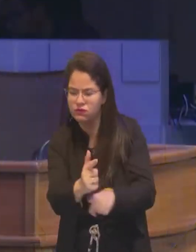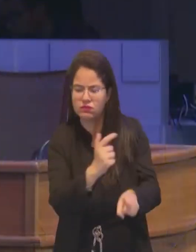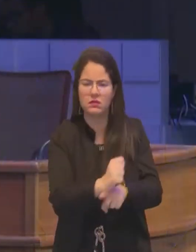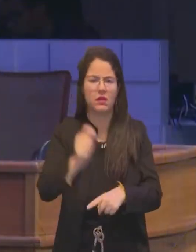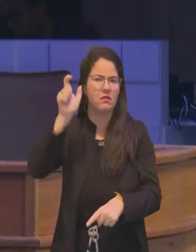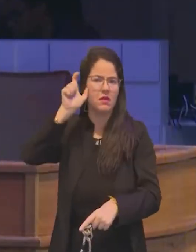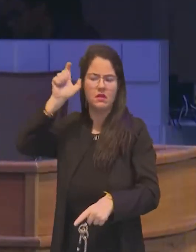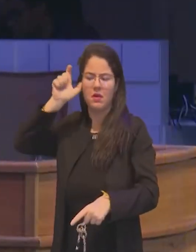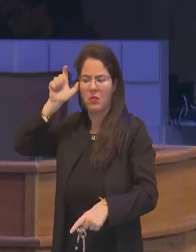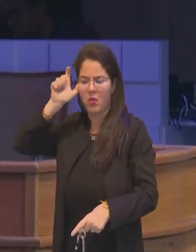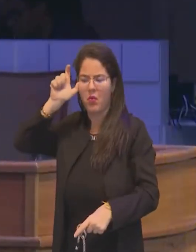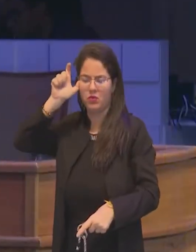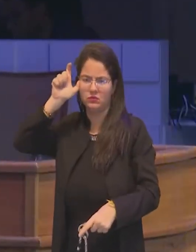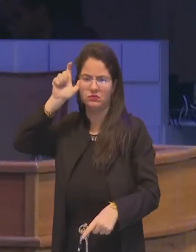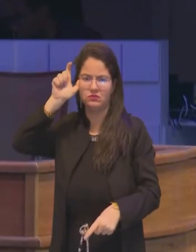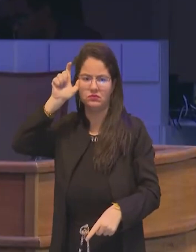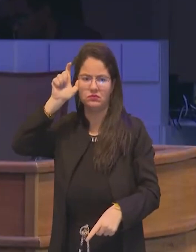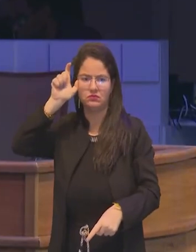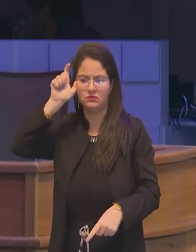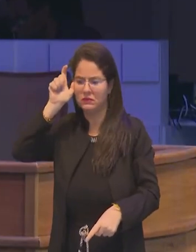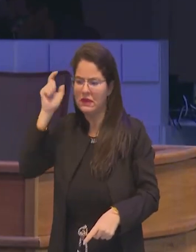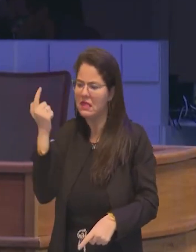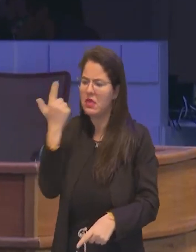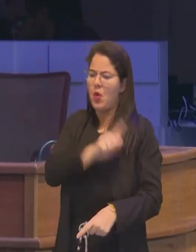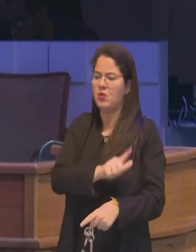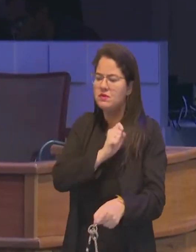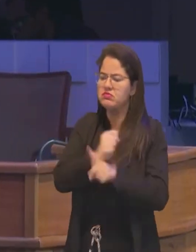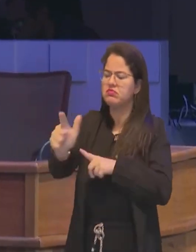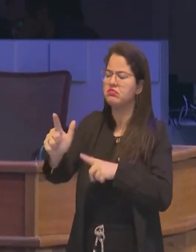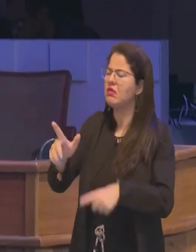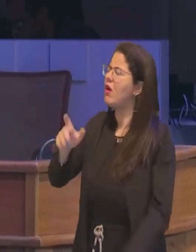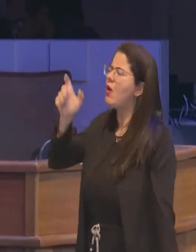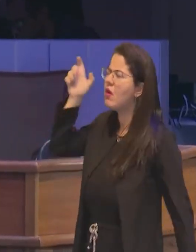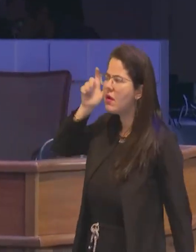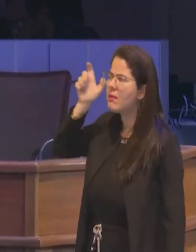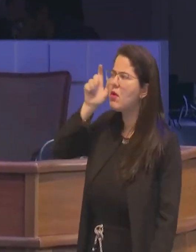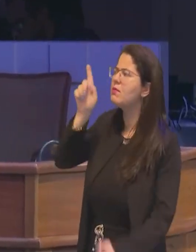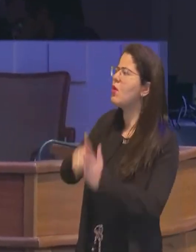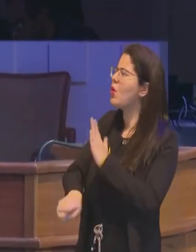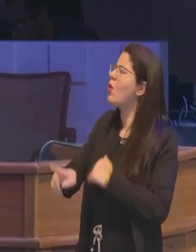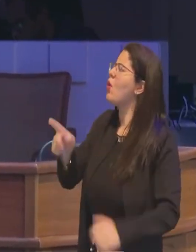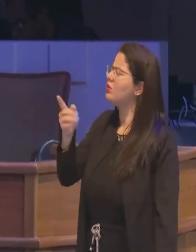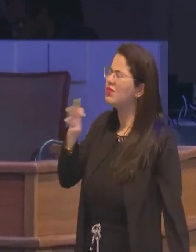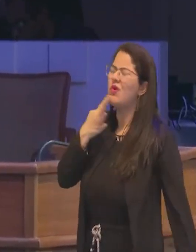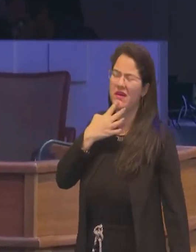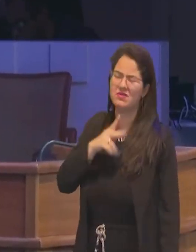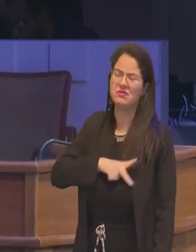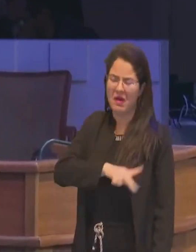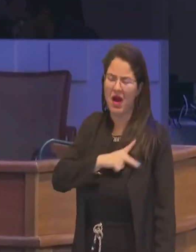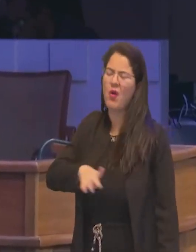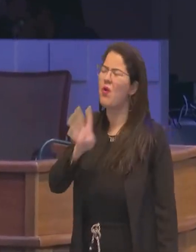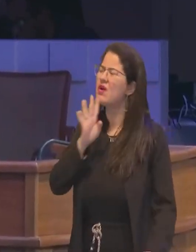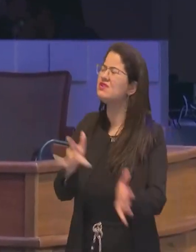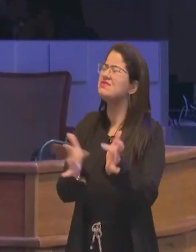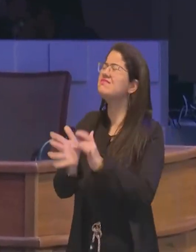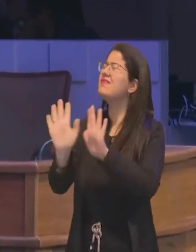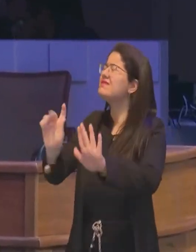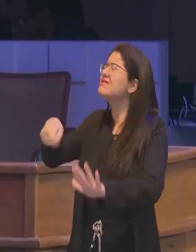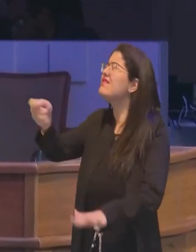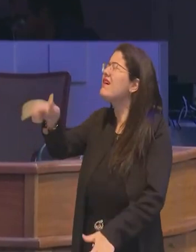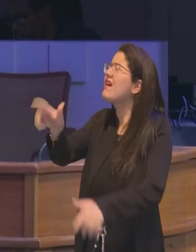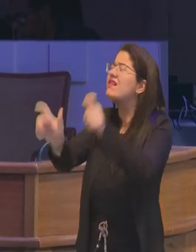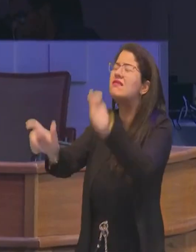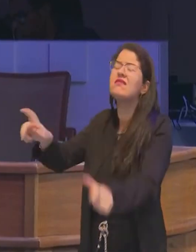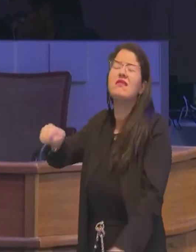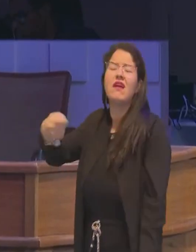não conseguiram expulsar, e o demônio perguntou: conheço o apóstolo Paulo, sei quem é Jesus, mas quem são vocês?